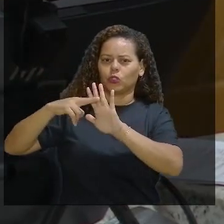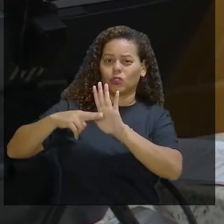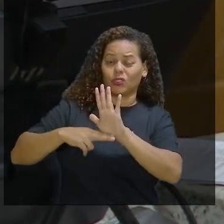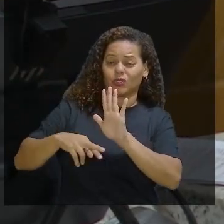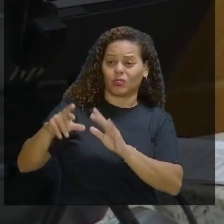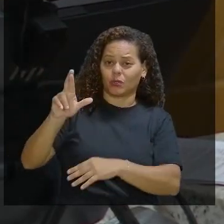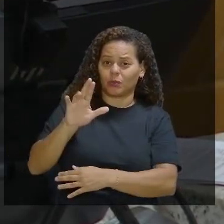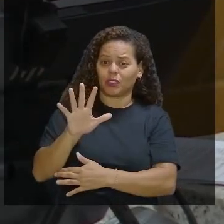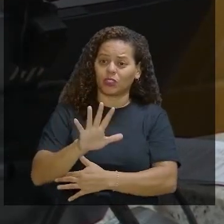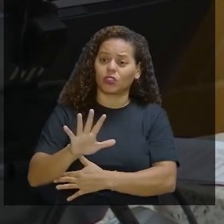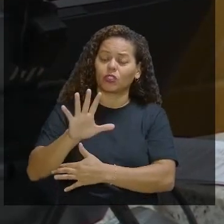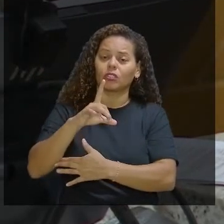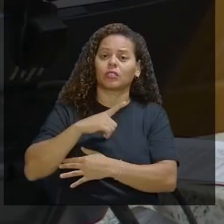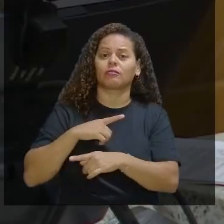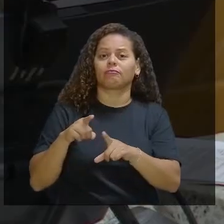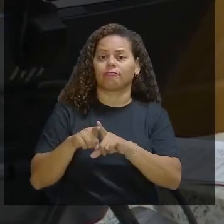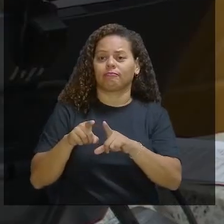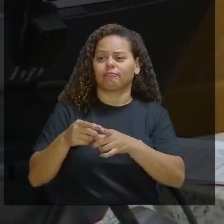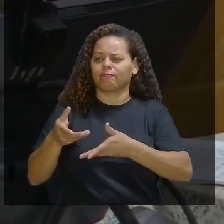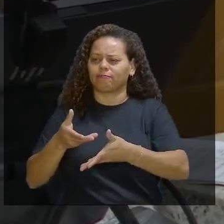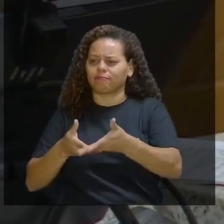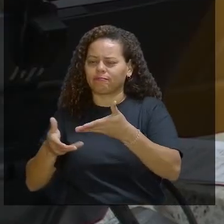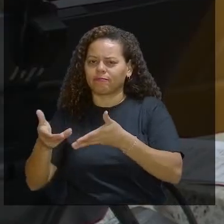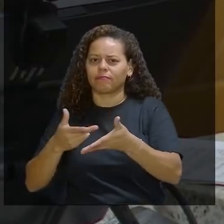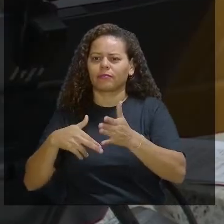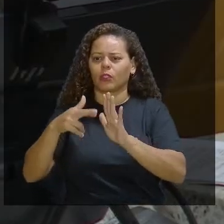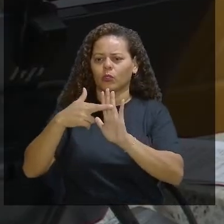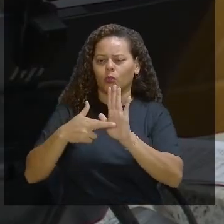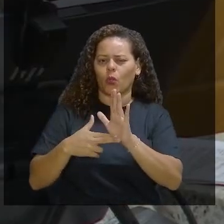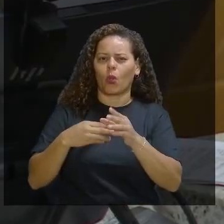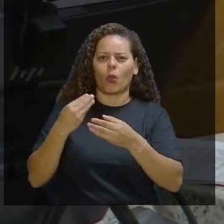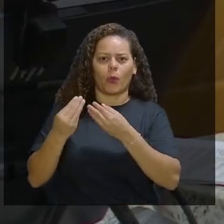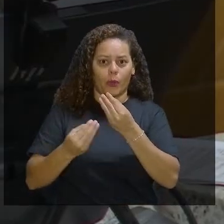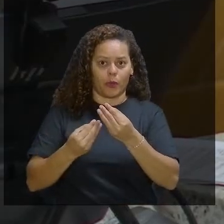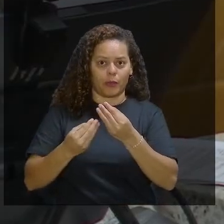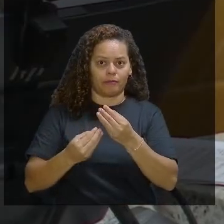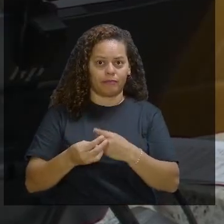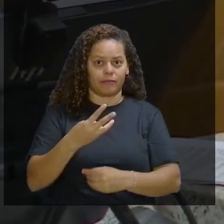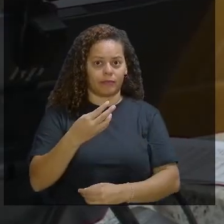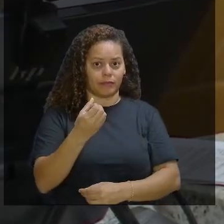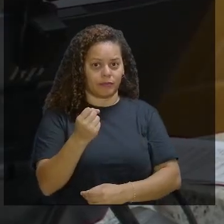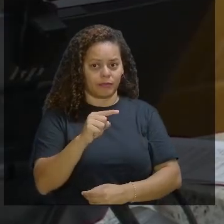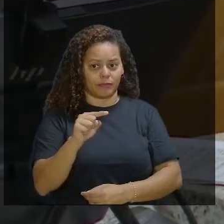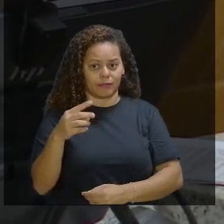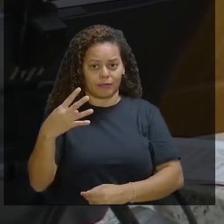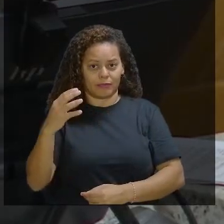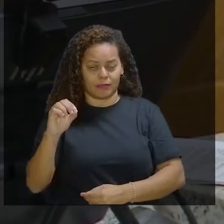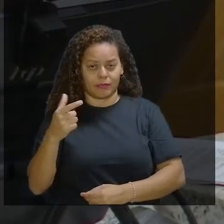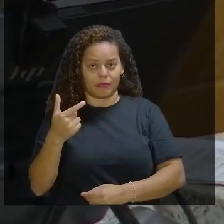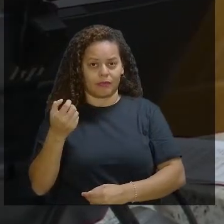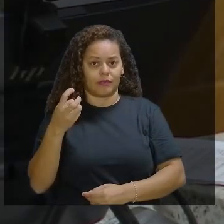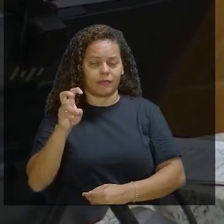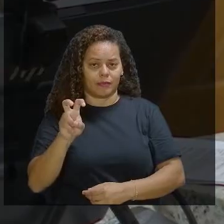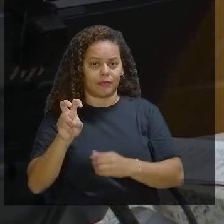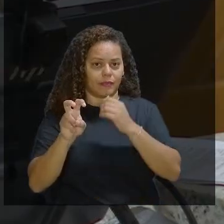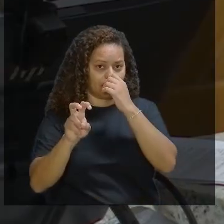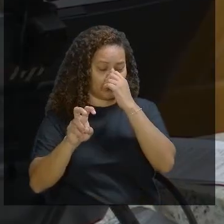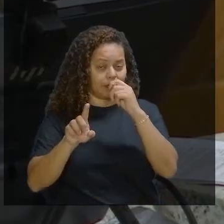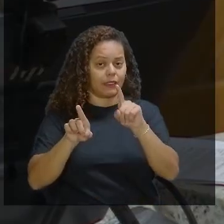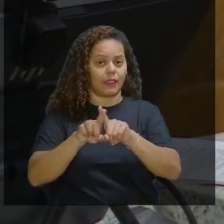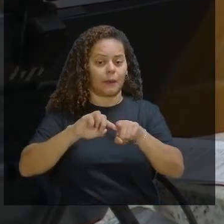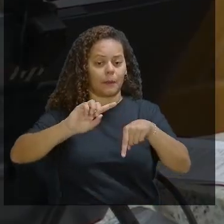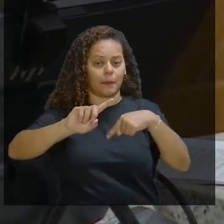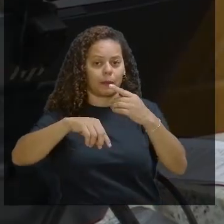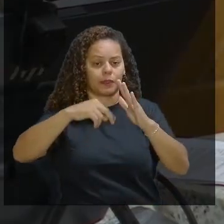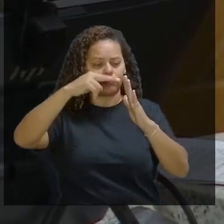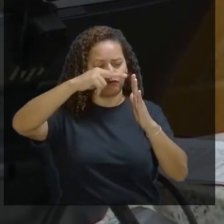regionais. Os autos tramitaram inicialmente no SEI 3840 de 2025 e, após a análise e